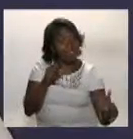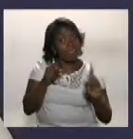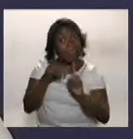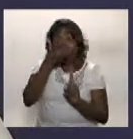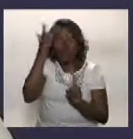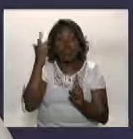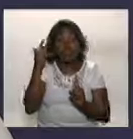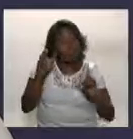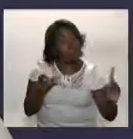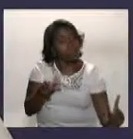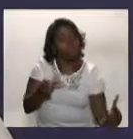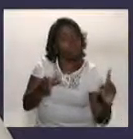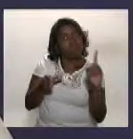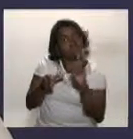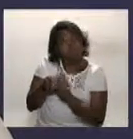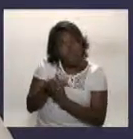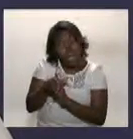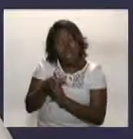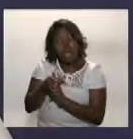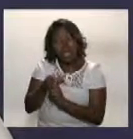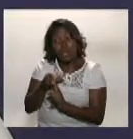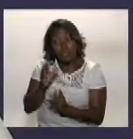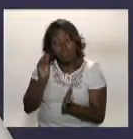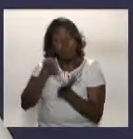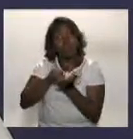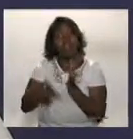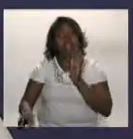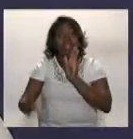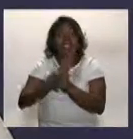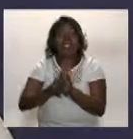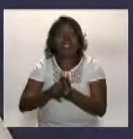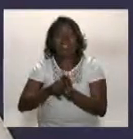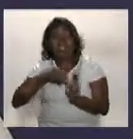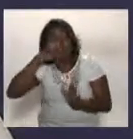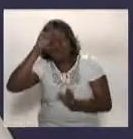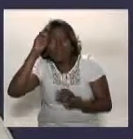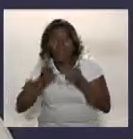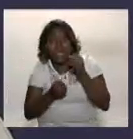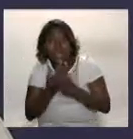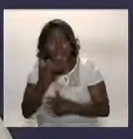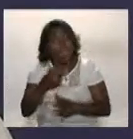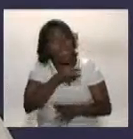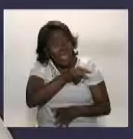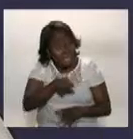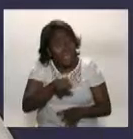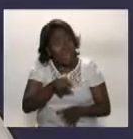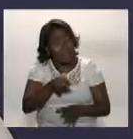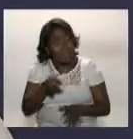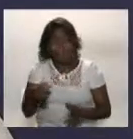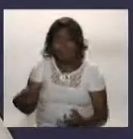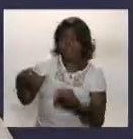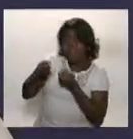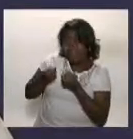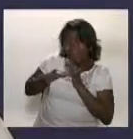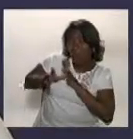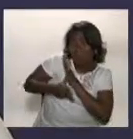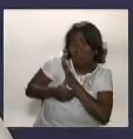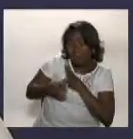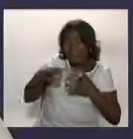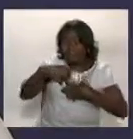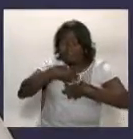estava tramitando normalmente nas comissões da casa foi a plenário e foi efetivado e o